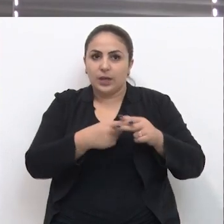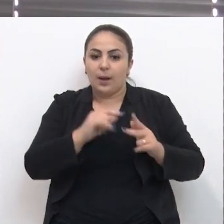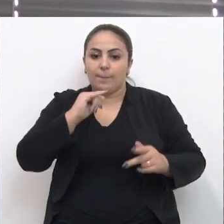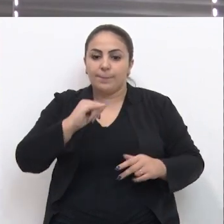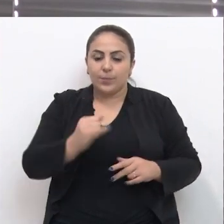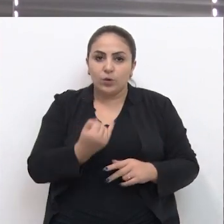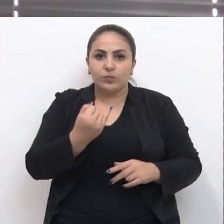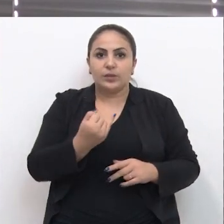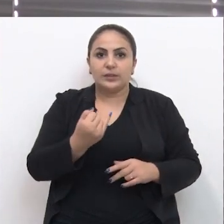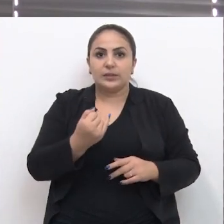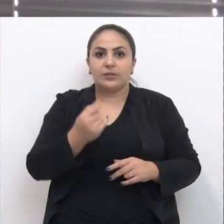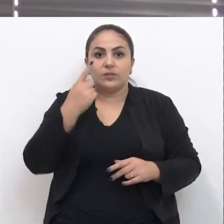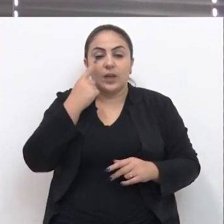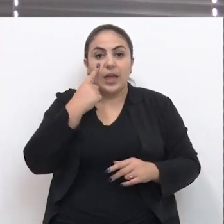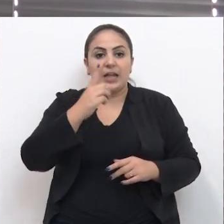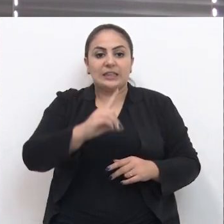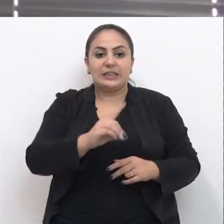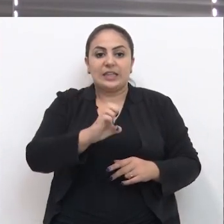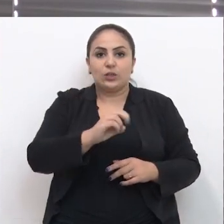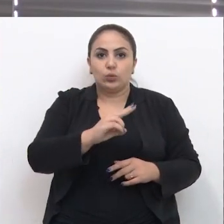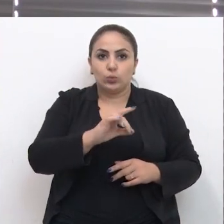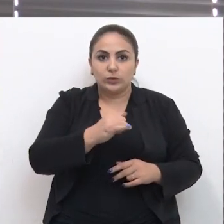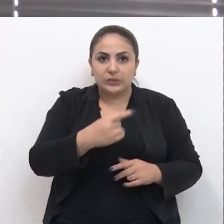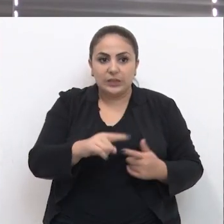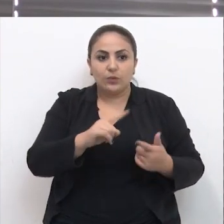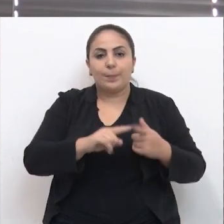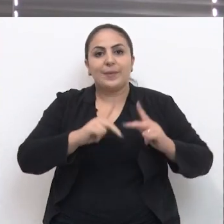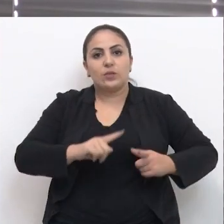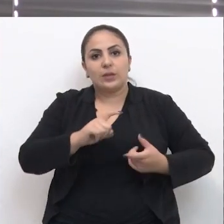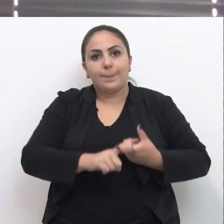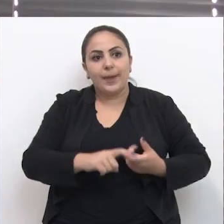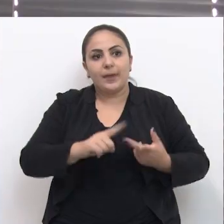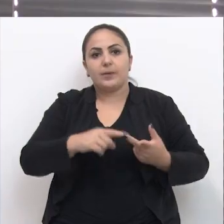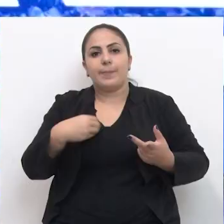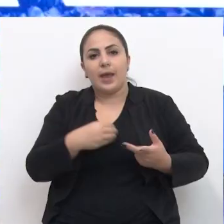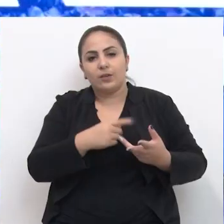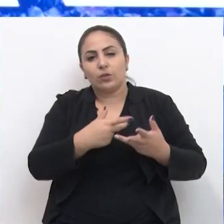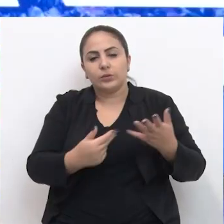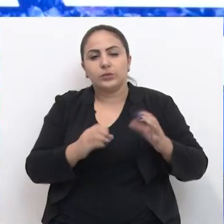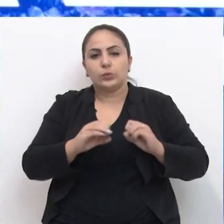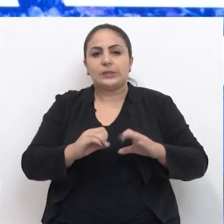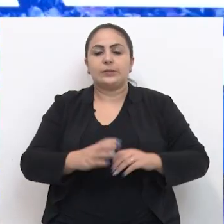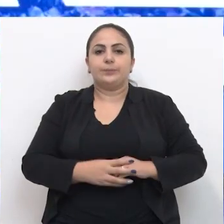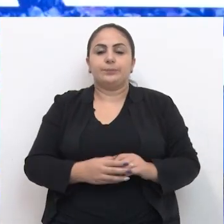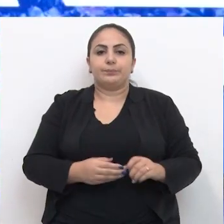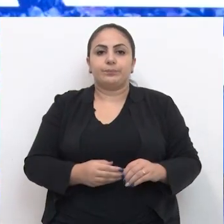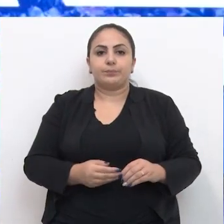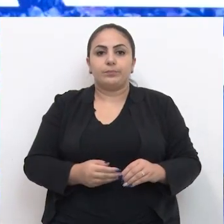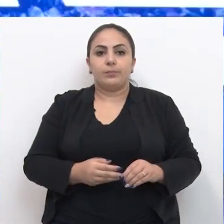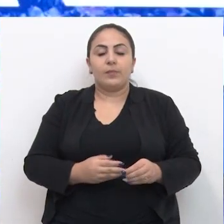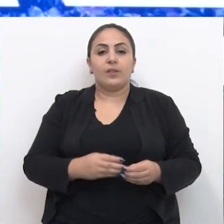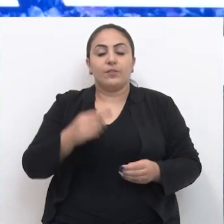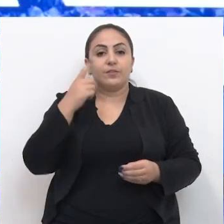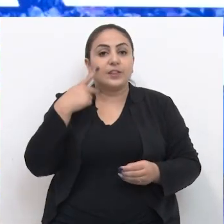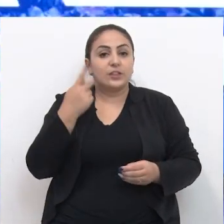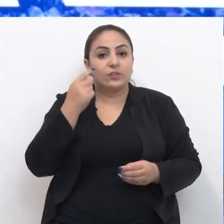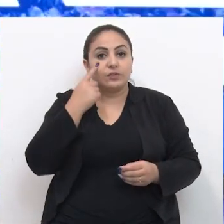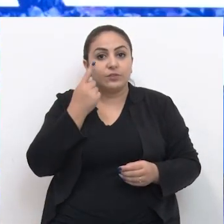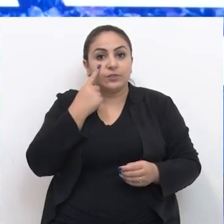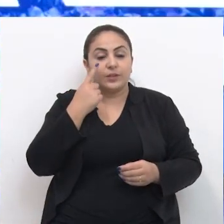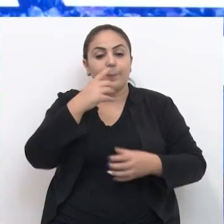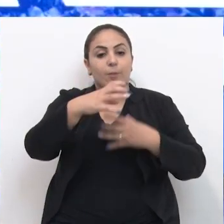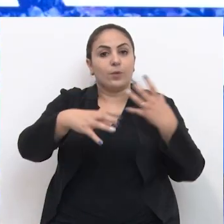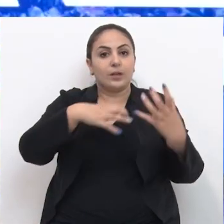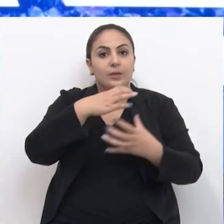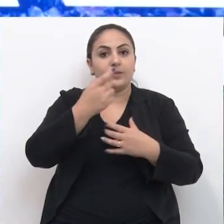aproveita as deduções com dependentes, despesas médicas, educação. Vereadores repercutem polêmica